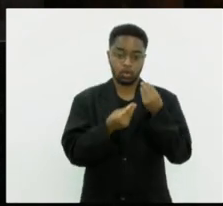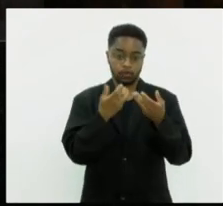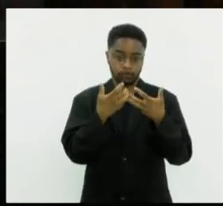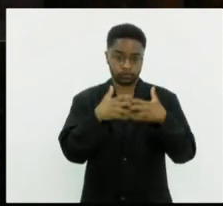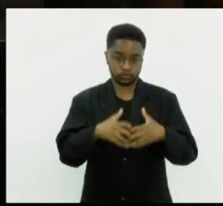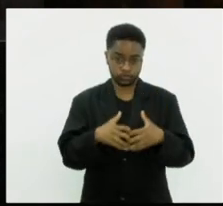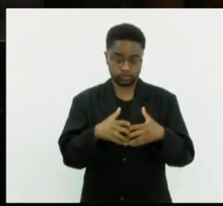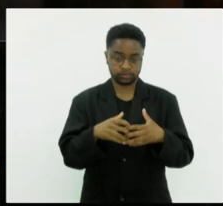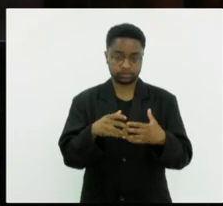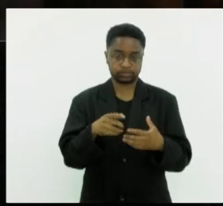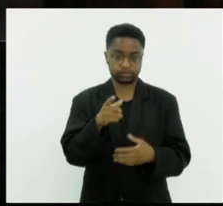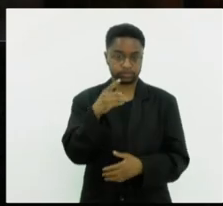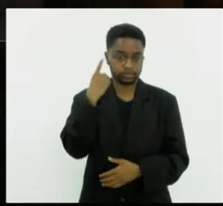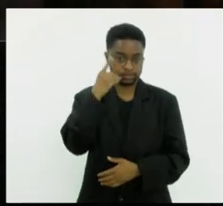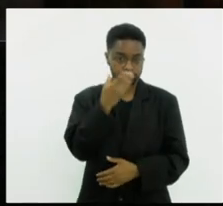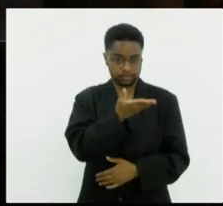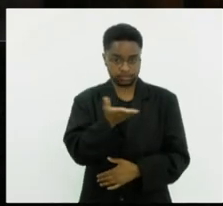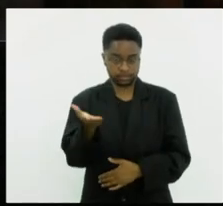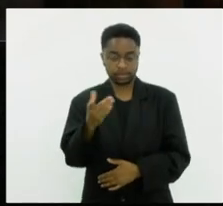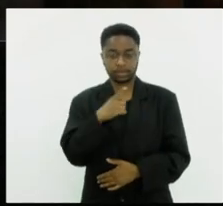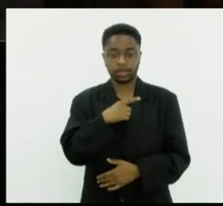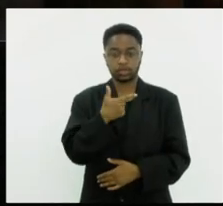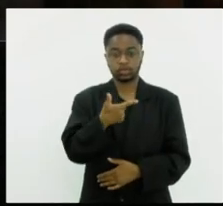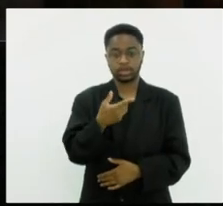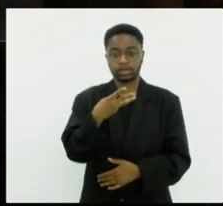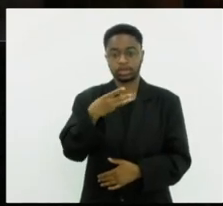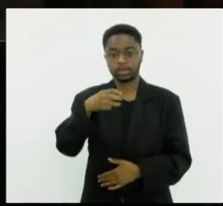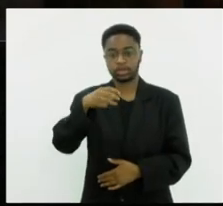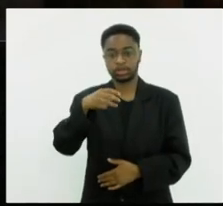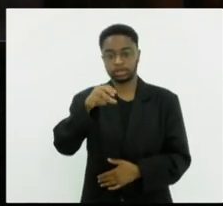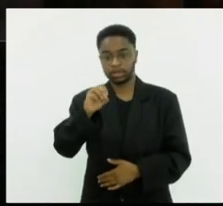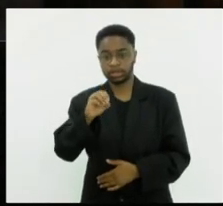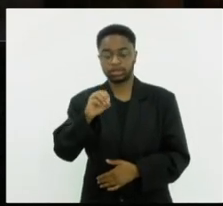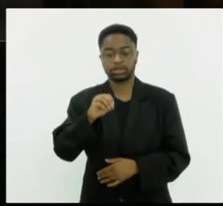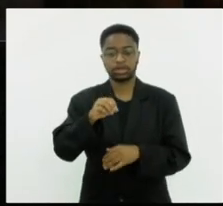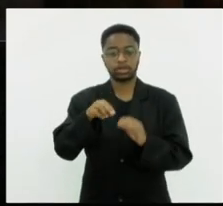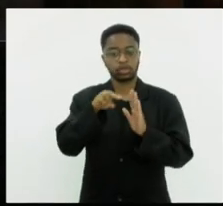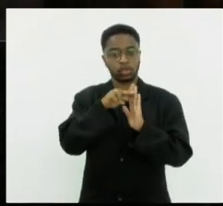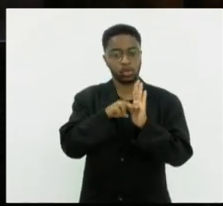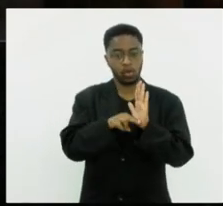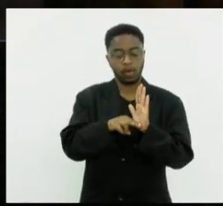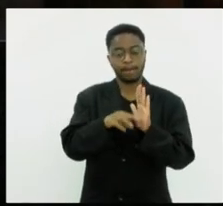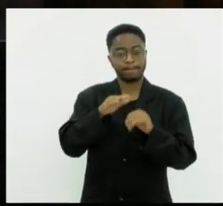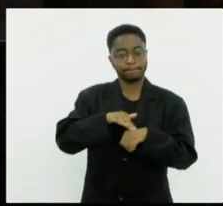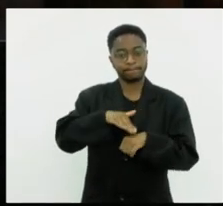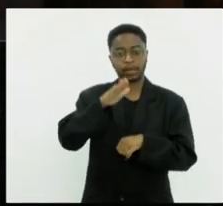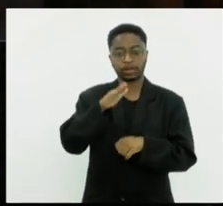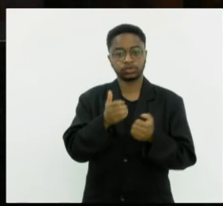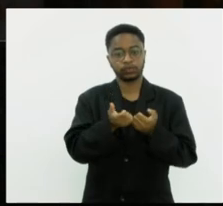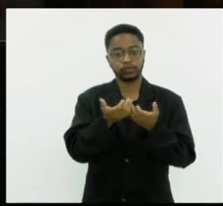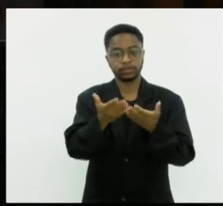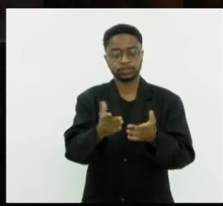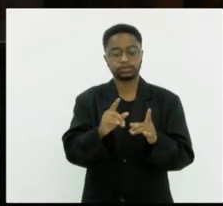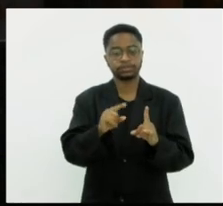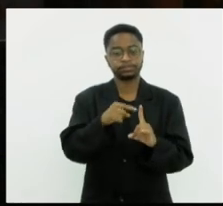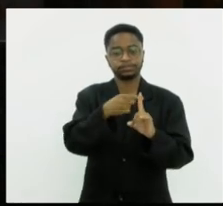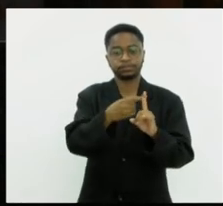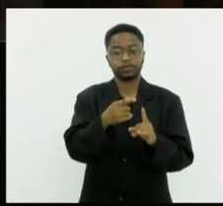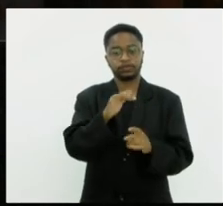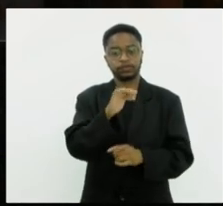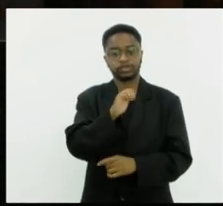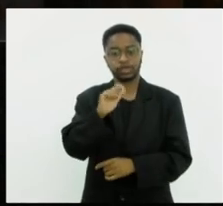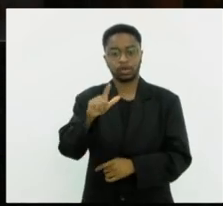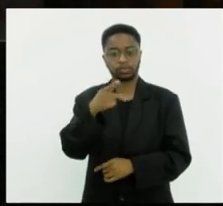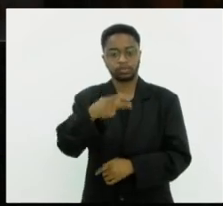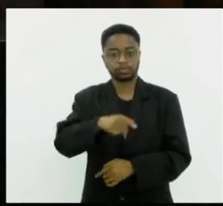senhores deputados, são mais de 230 normas legais concessoras de benefícios fiscais no estado.